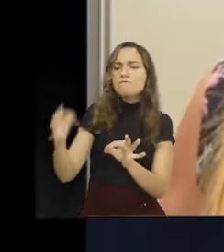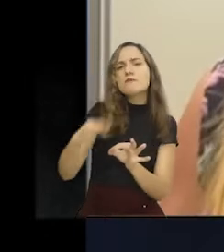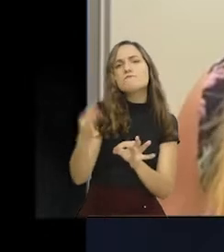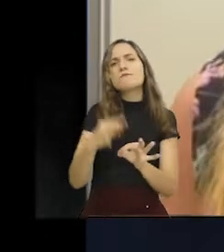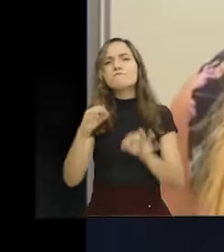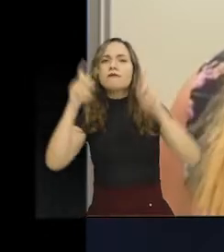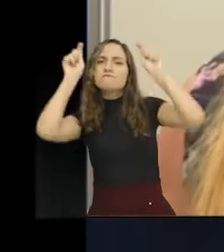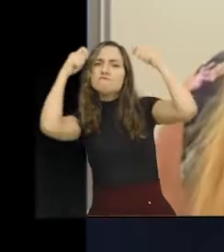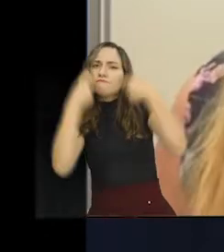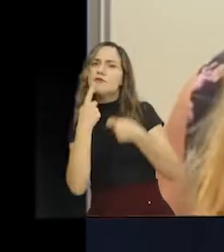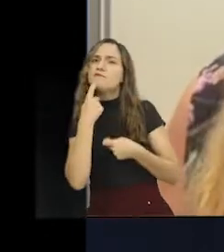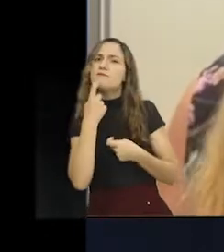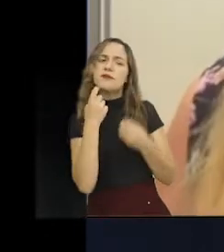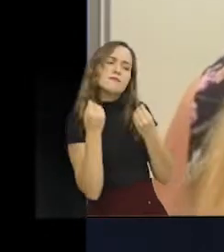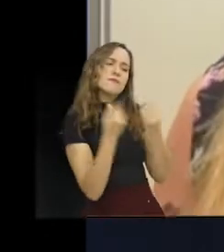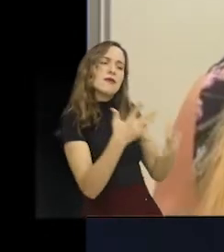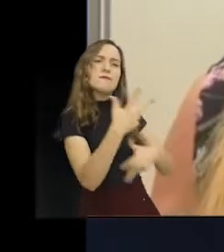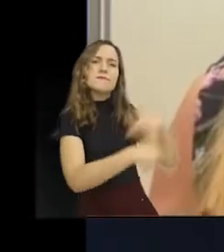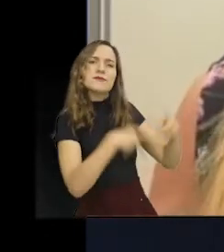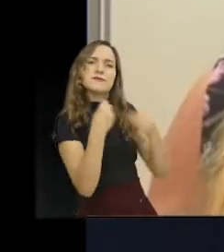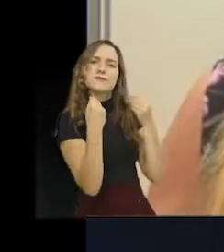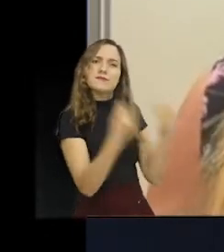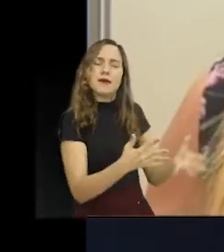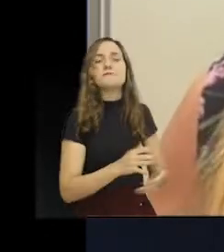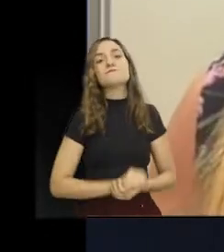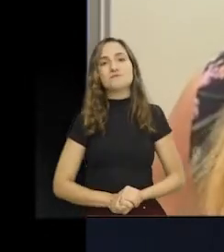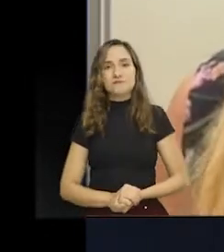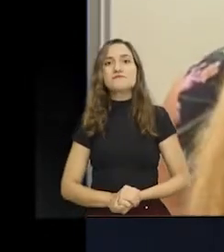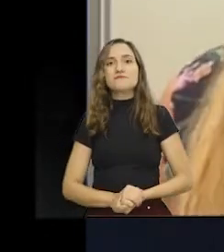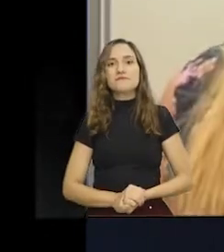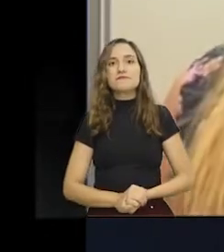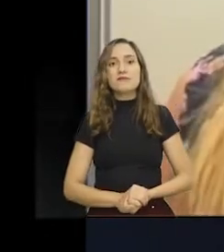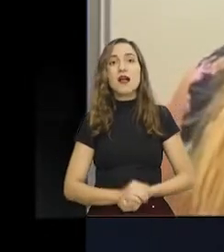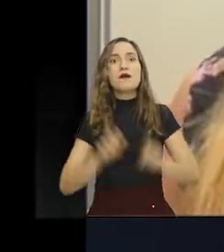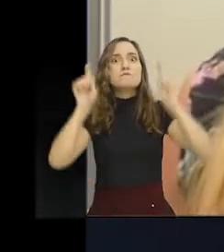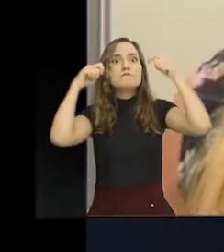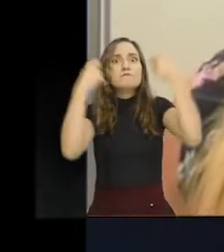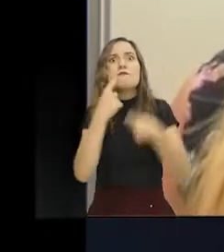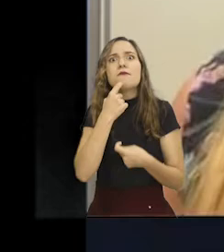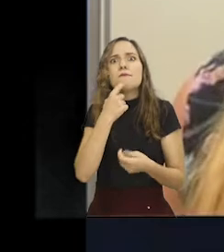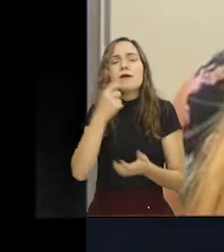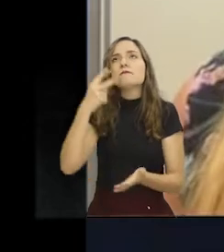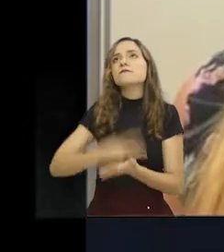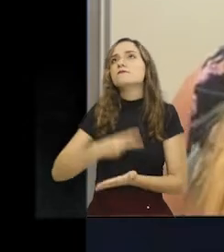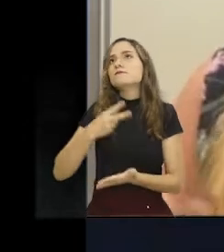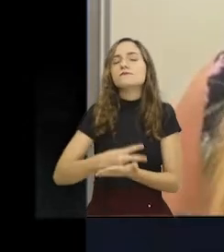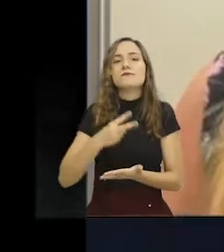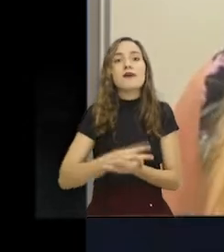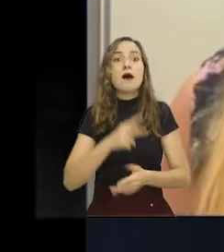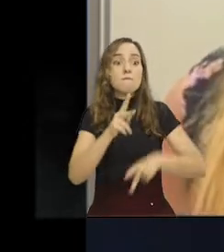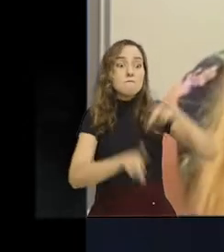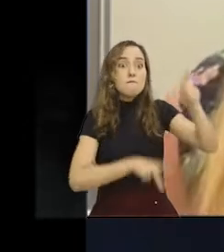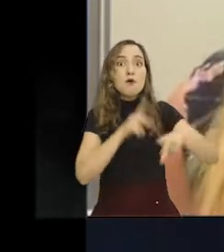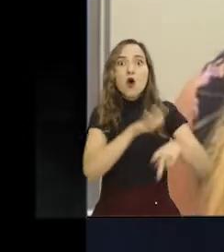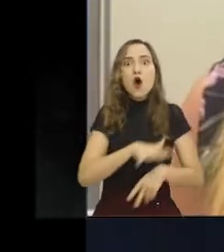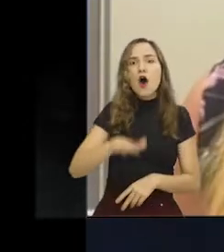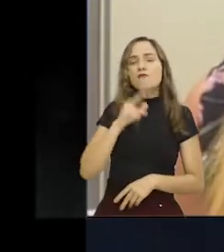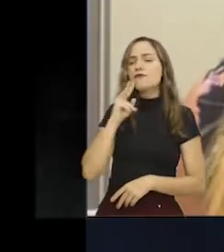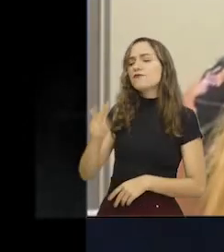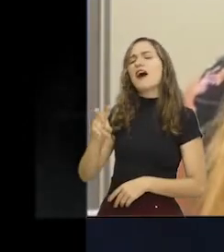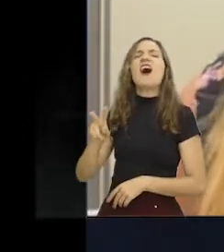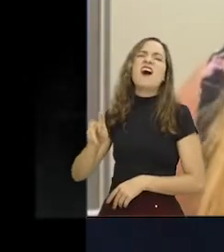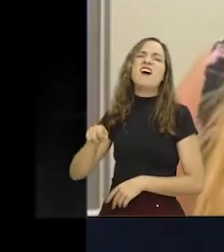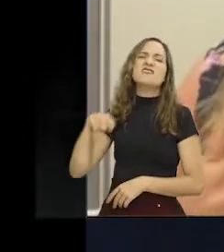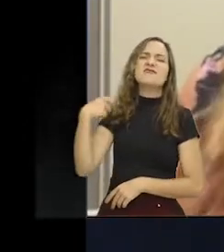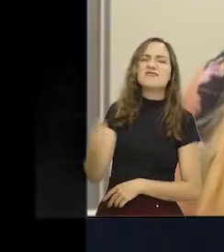capuz vermelho que ficava muito bem na menina. Por causa dele, ela ficou sendo